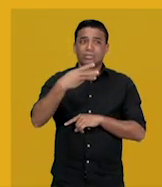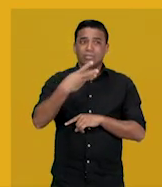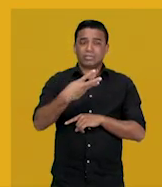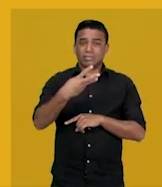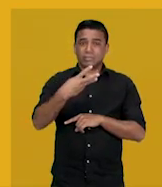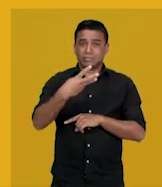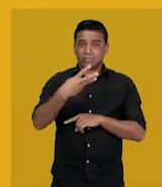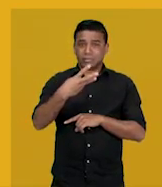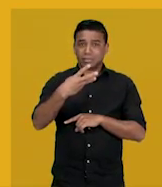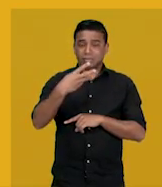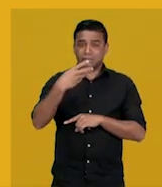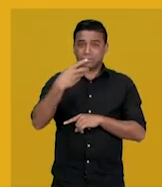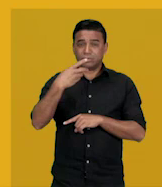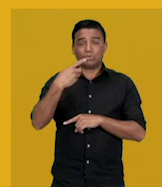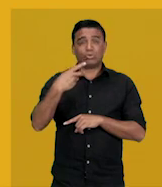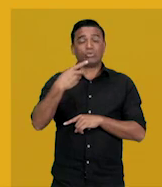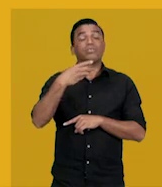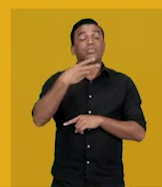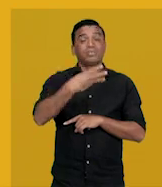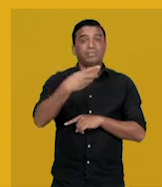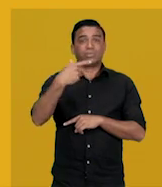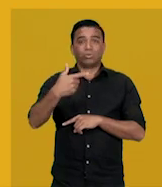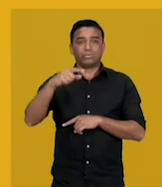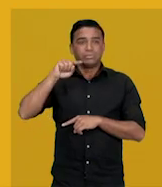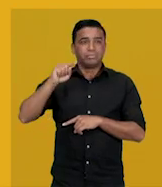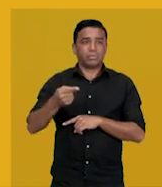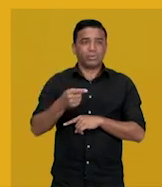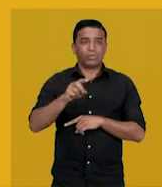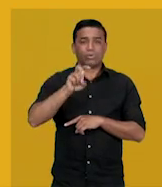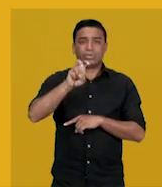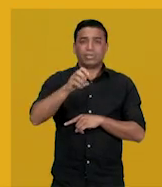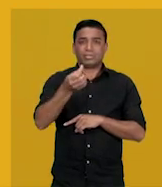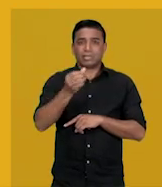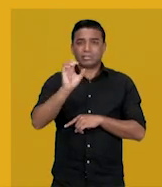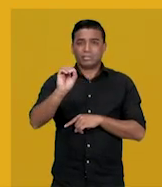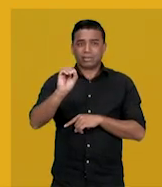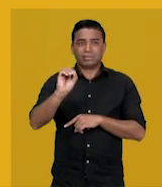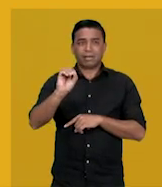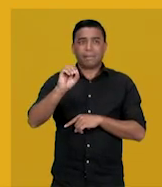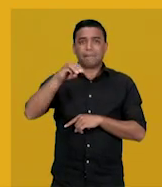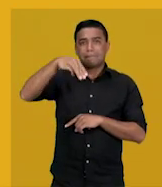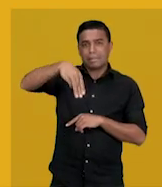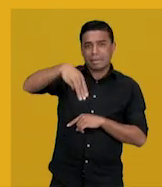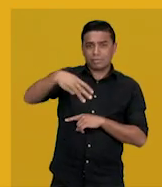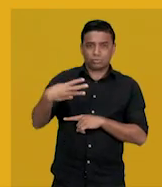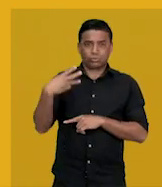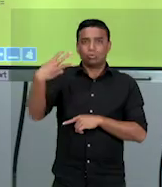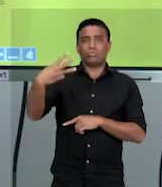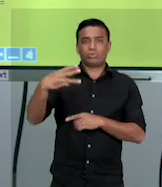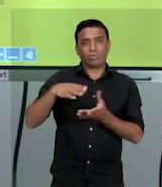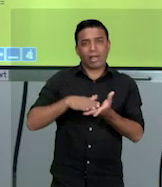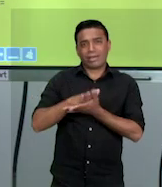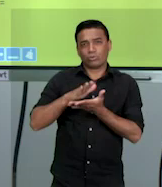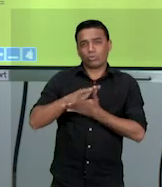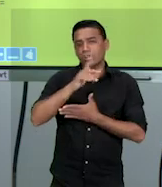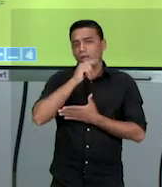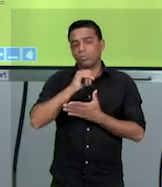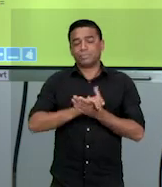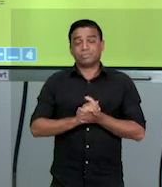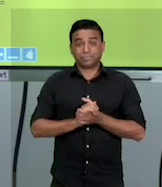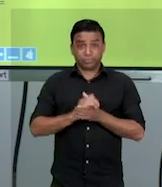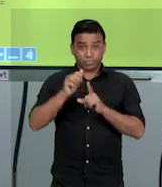32.560 metros cúbicos, que foi gasto com a água, consumo de água. E, em